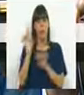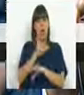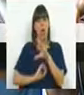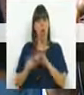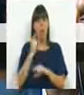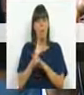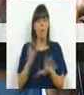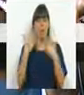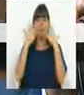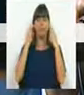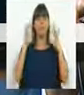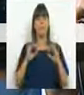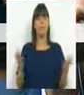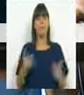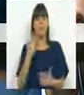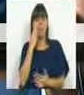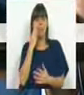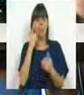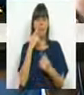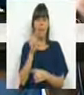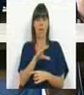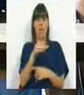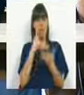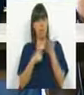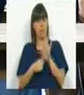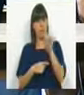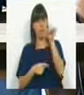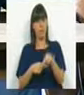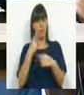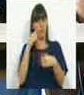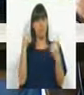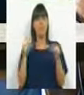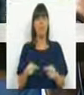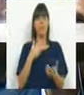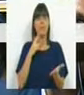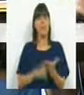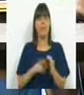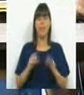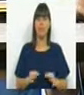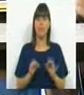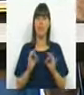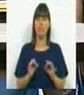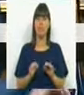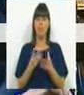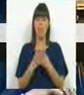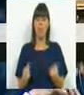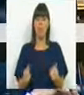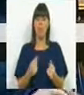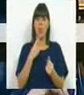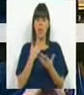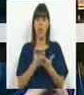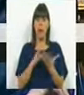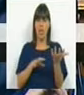europeia. Mas é evidente que, a julgar pela amostra que o Sr. Deputado aqui evidenciou, de facto, é mesmo uma solução